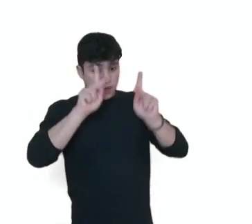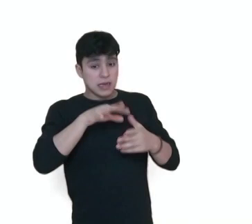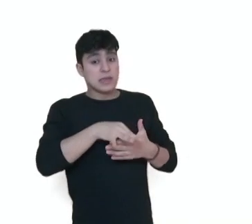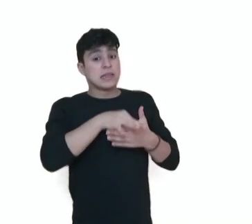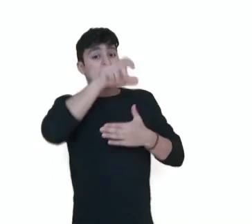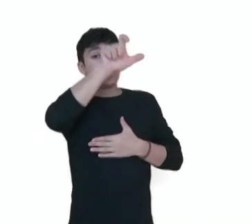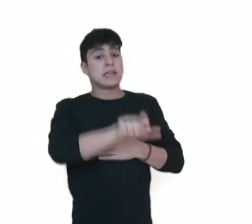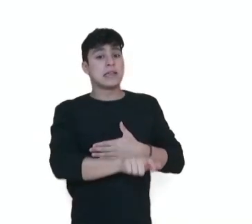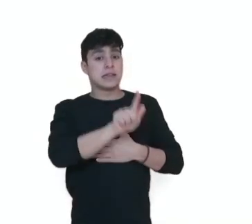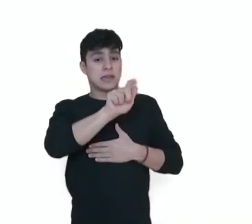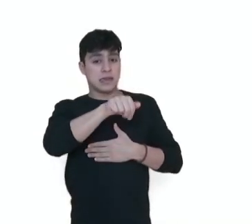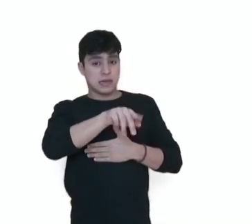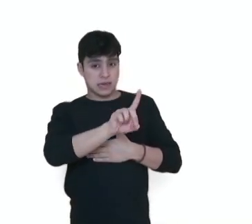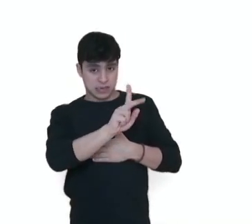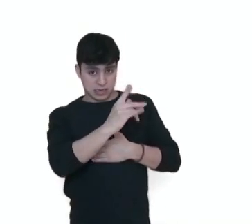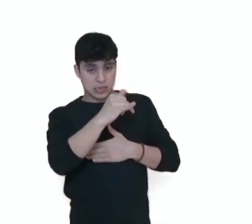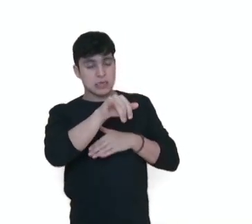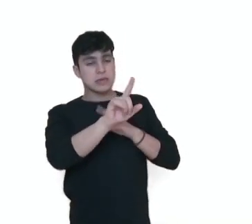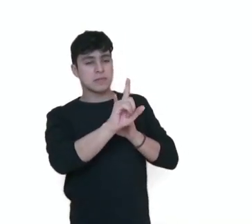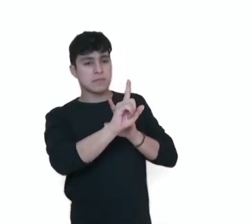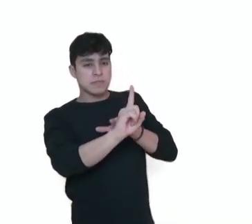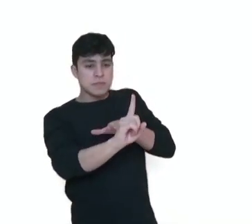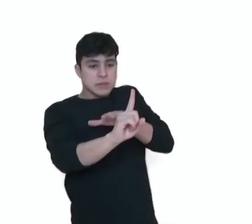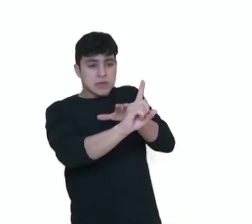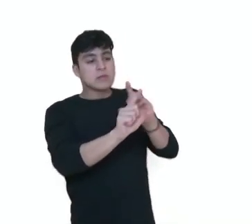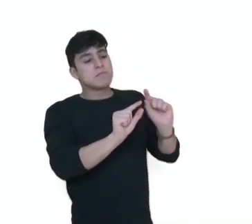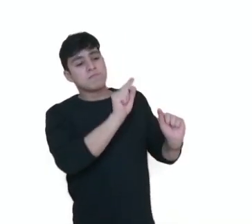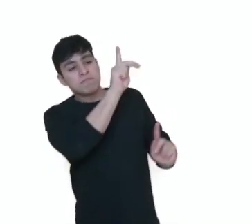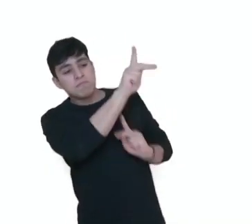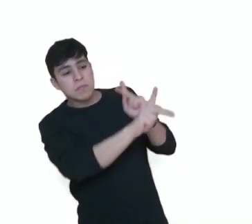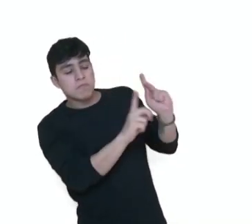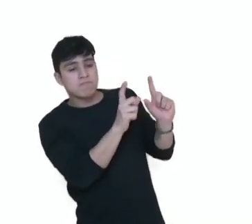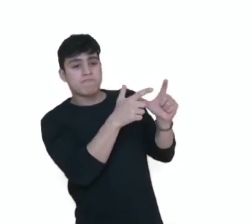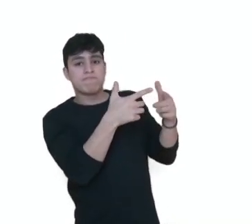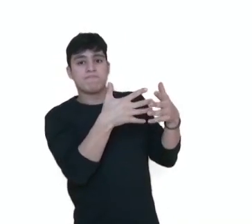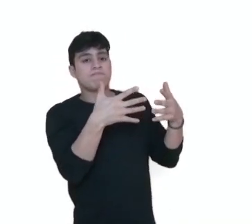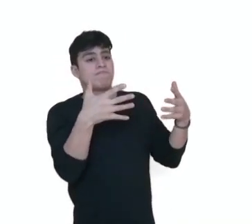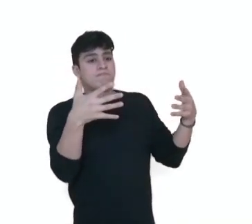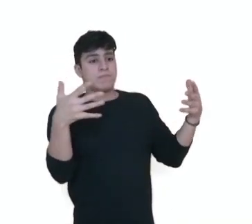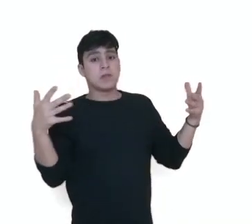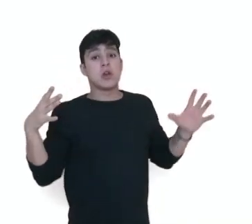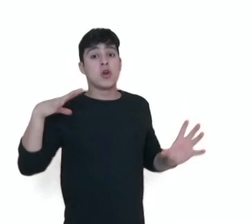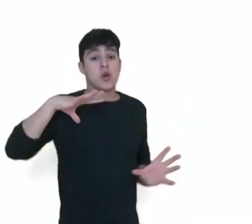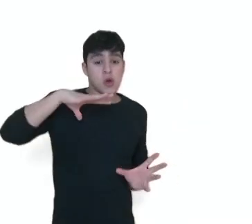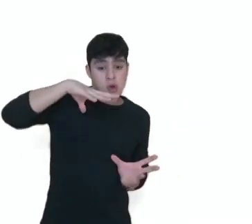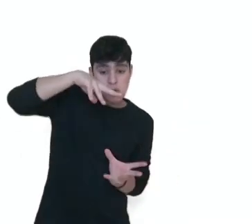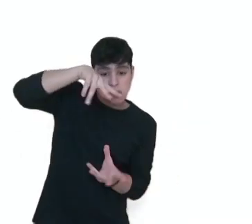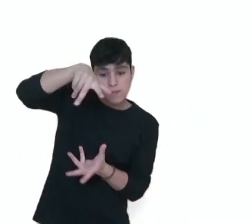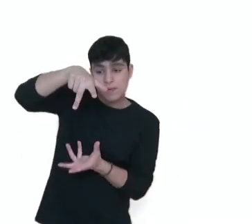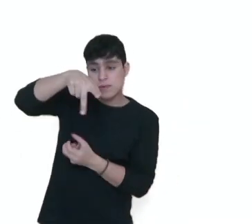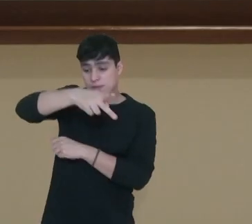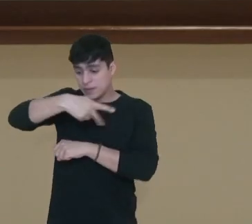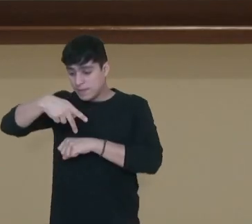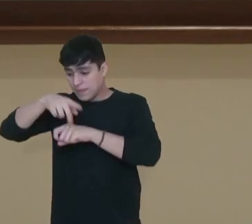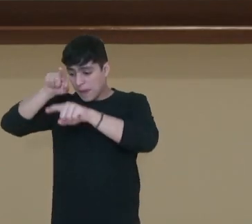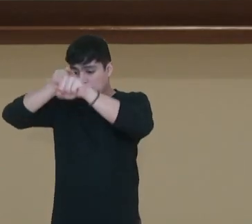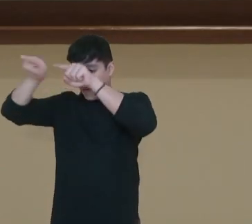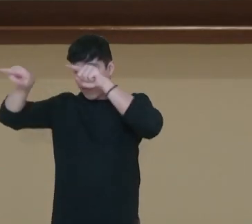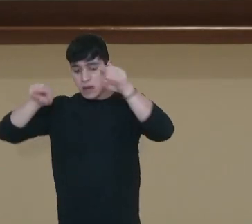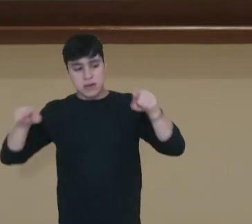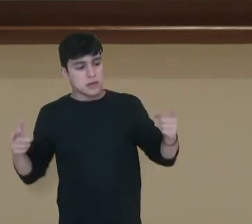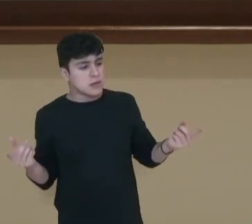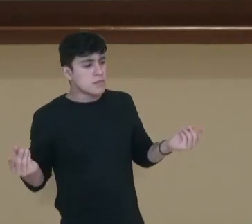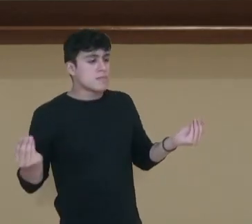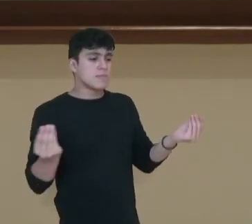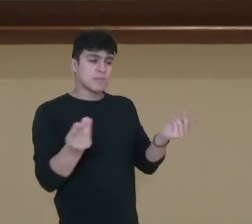independência indiana ela vai alcançar uma popularidade e reconhecimento internacional. Então, existe uma pressão internacional